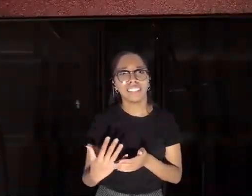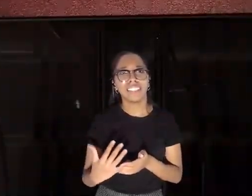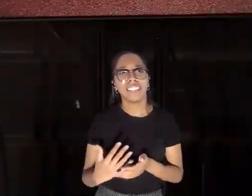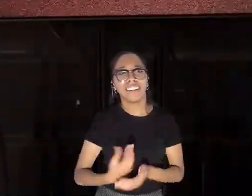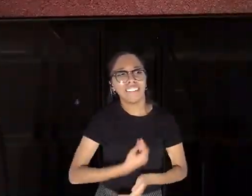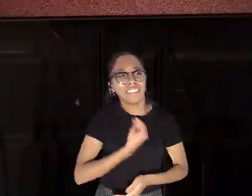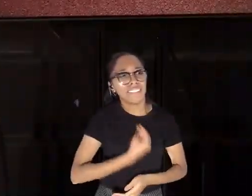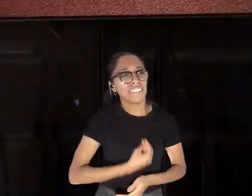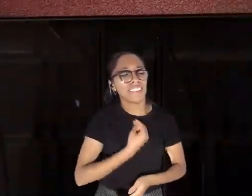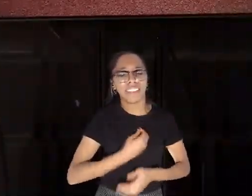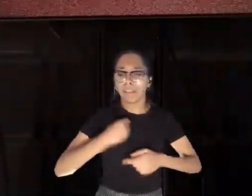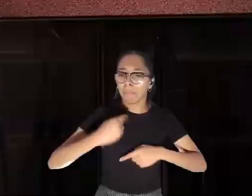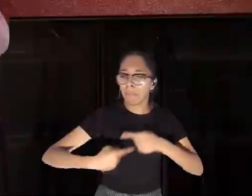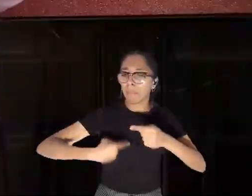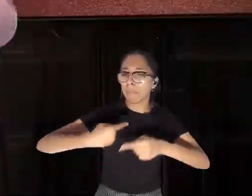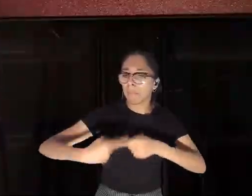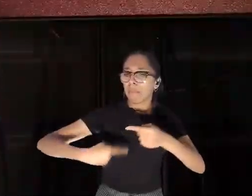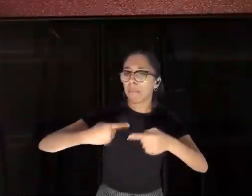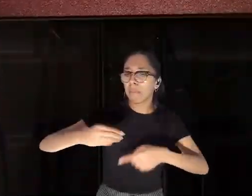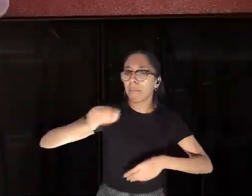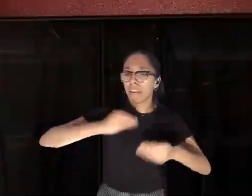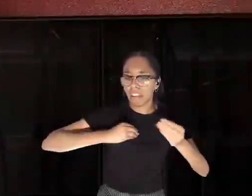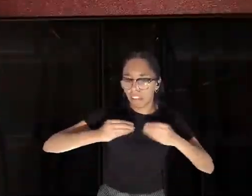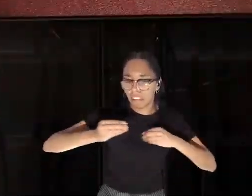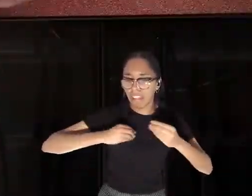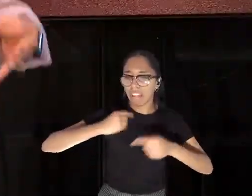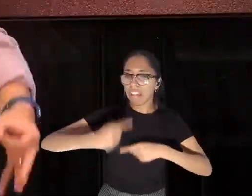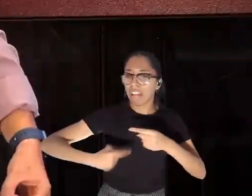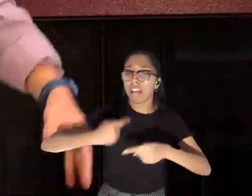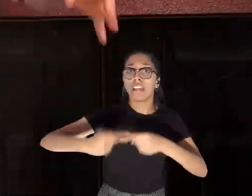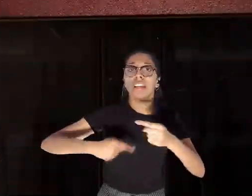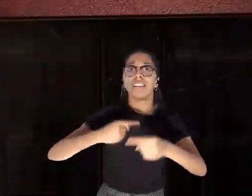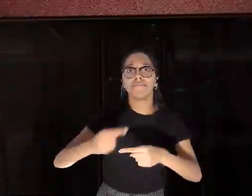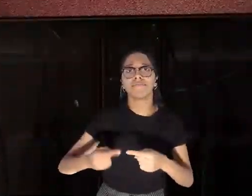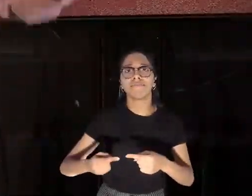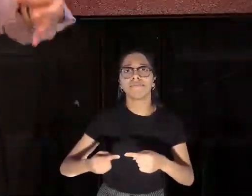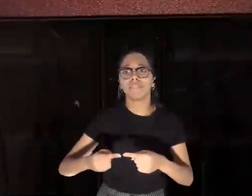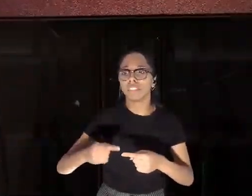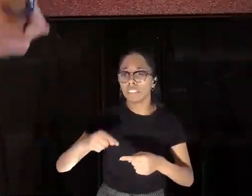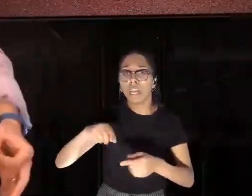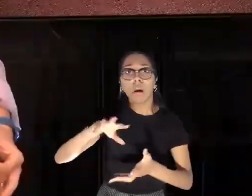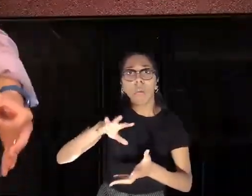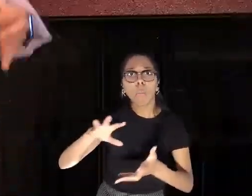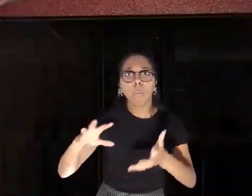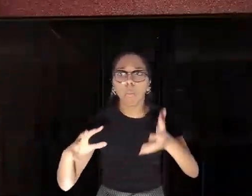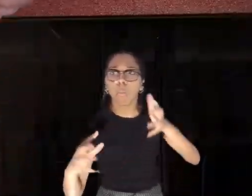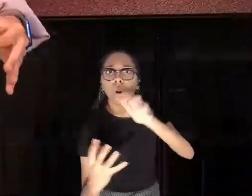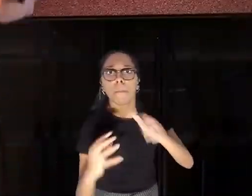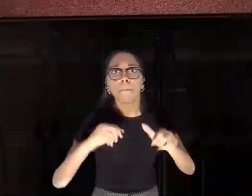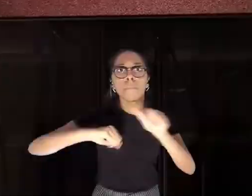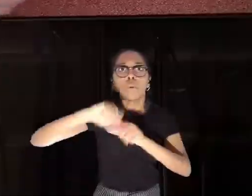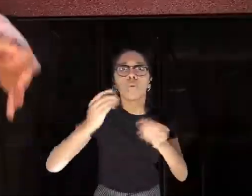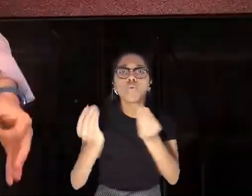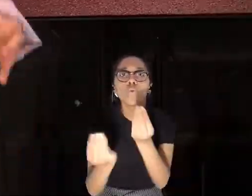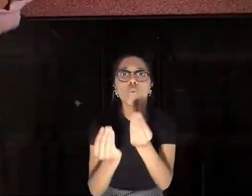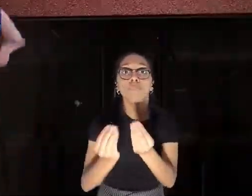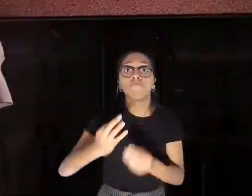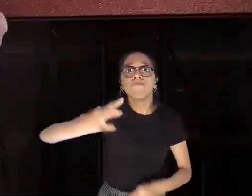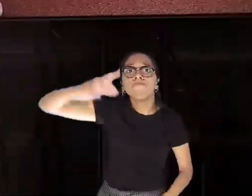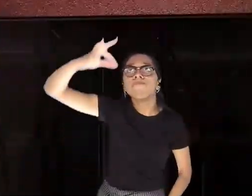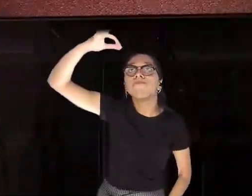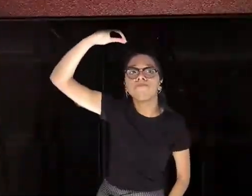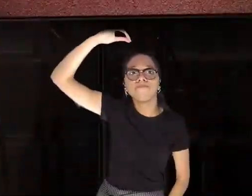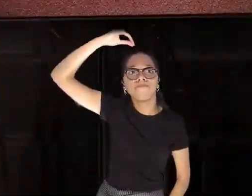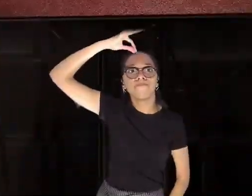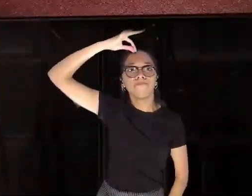minha vida não sai dessa, porque a única forma da gente tomar vergonha na cara e largar o pecado é com o Espírito Santo.